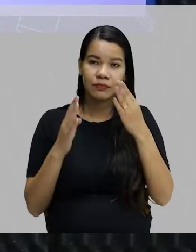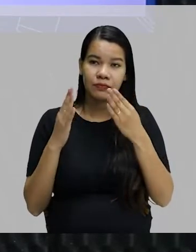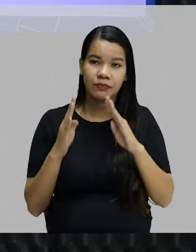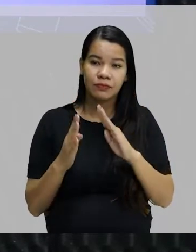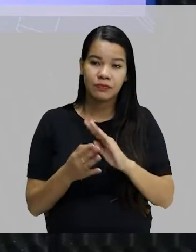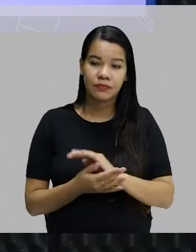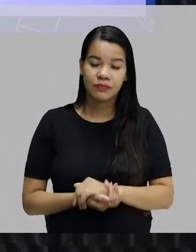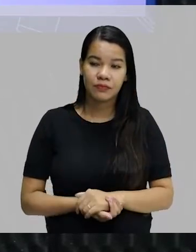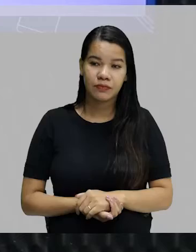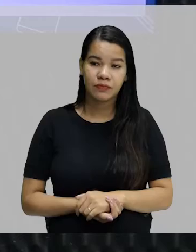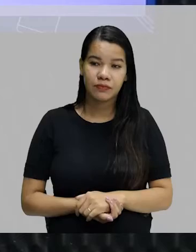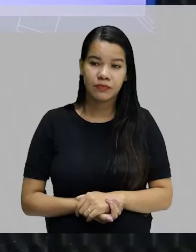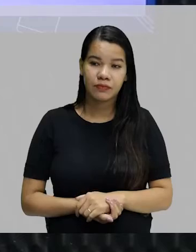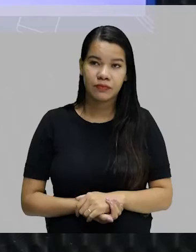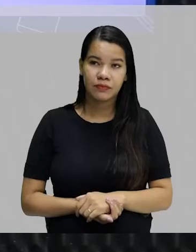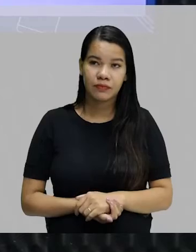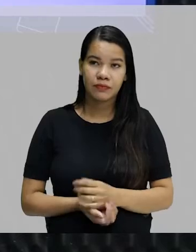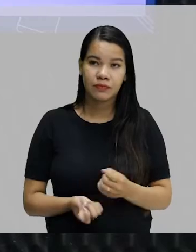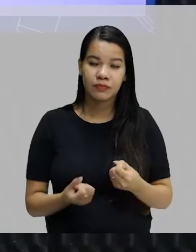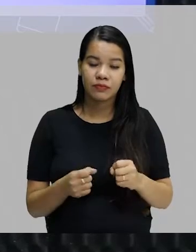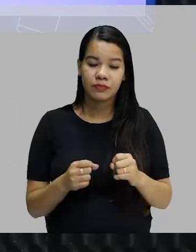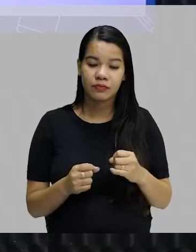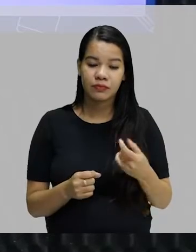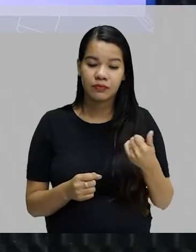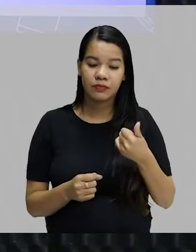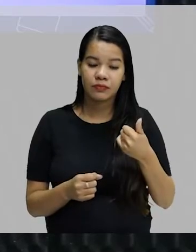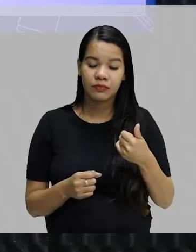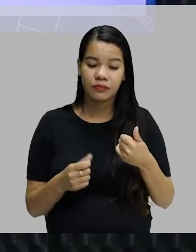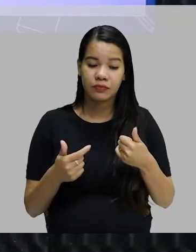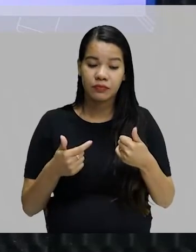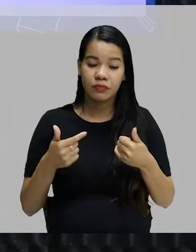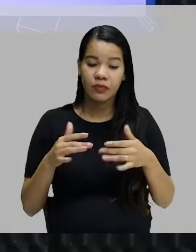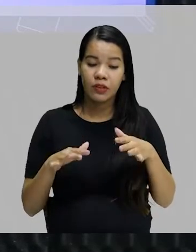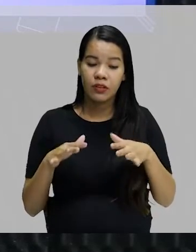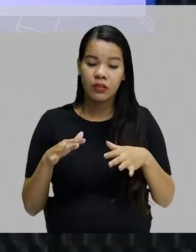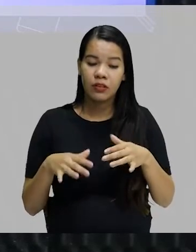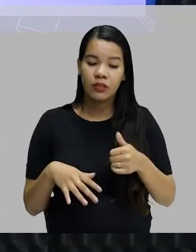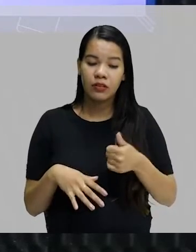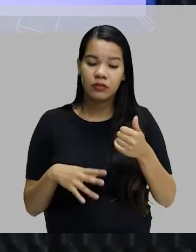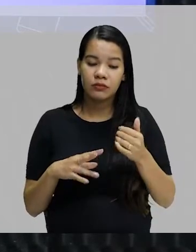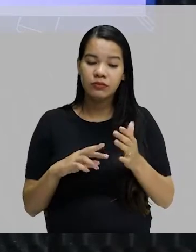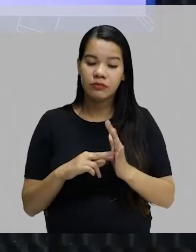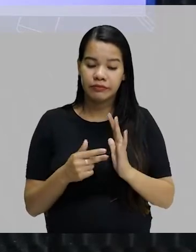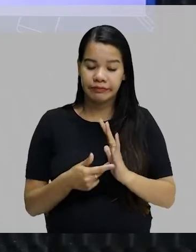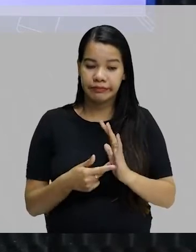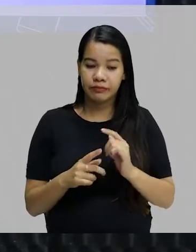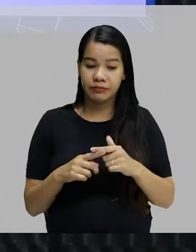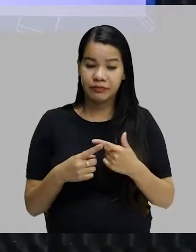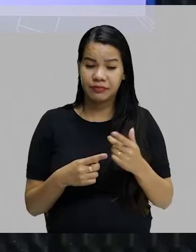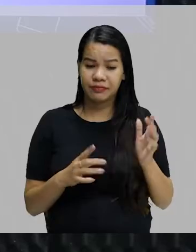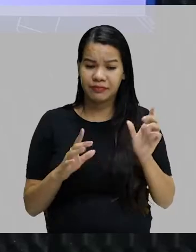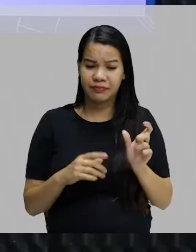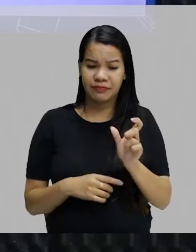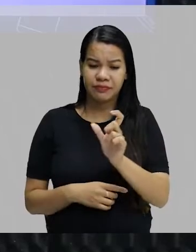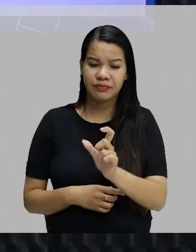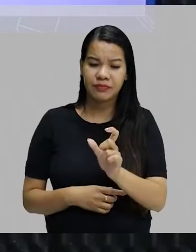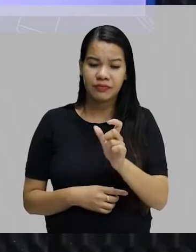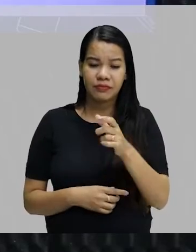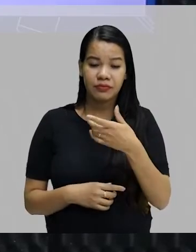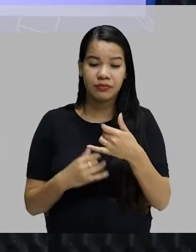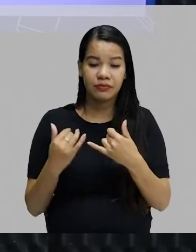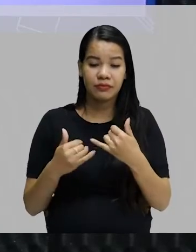conhecimento de Wittgenstein, definem ali o primeiro, o segundo. Talvez no primeiro fizesse até sentido, mas nessa parte dos jogos de linguagem,